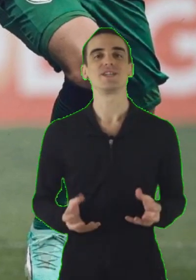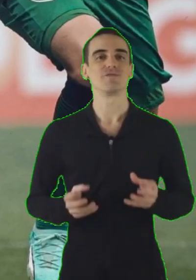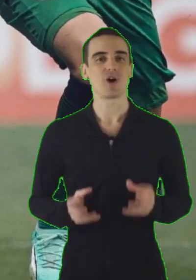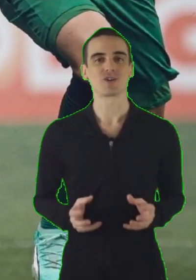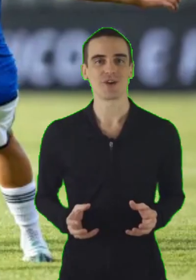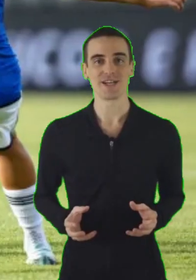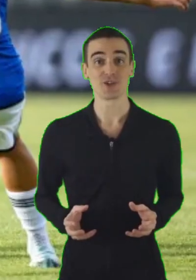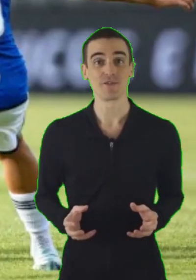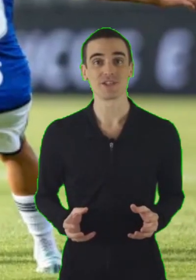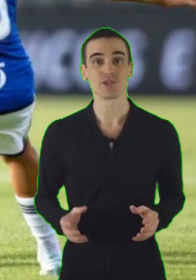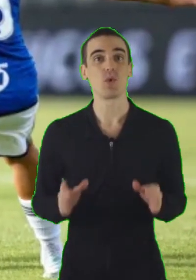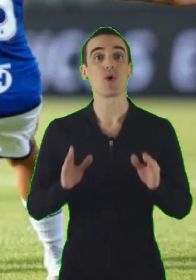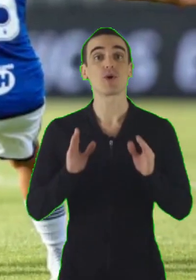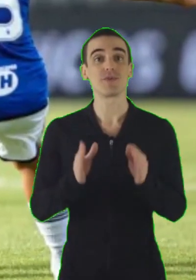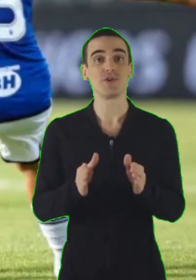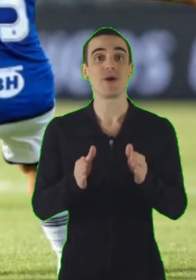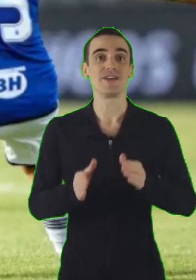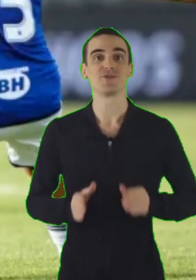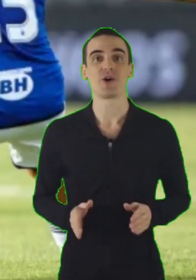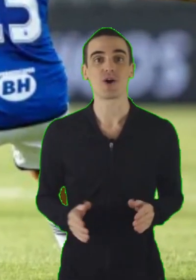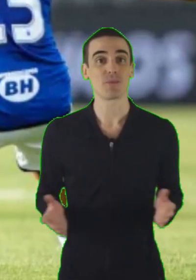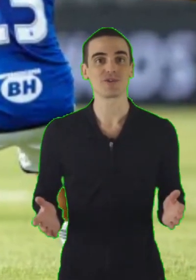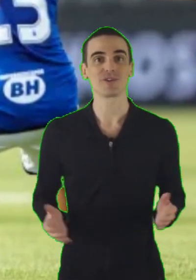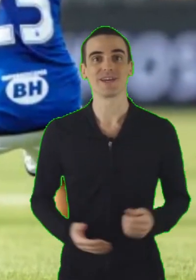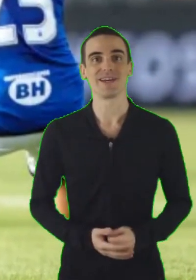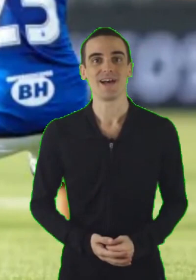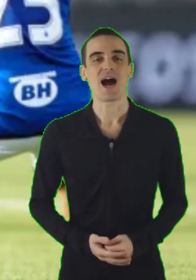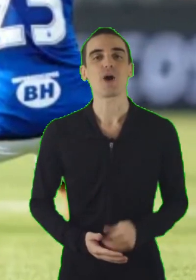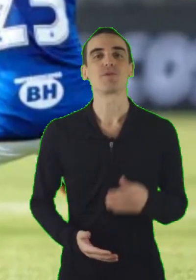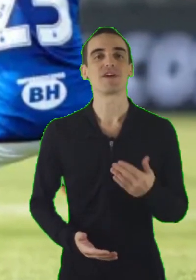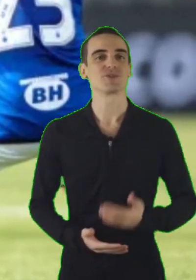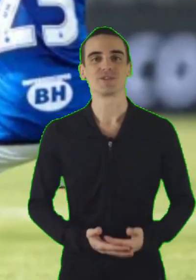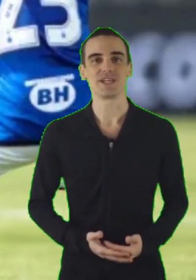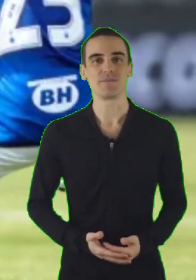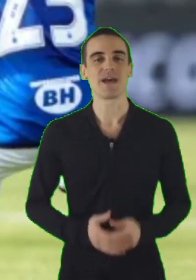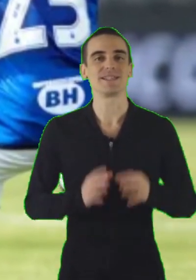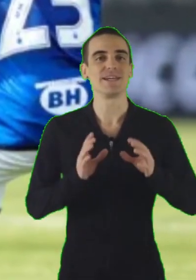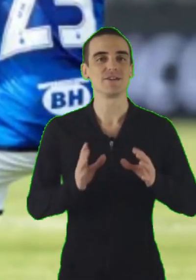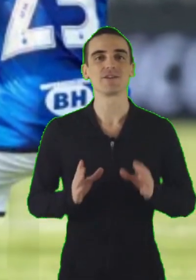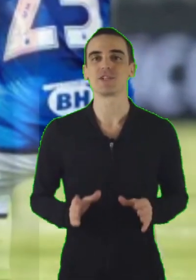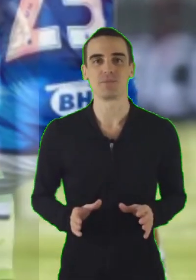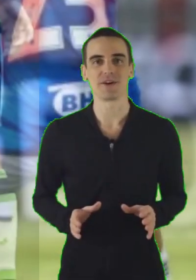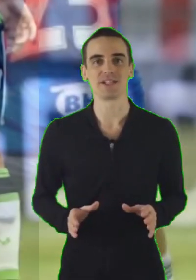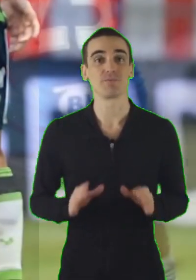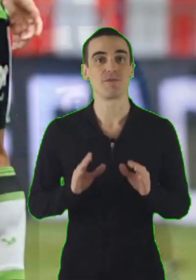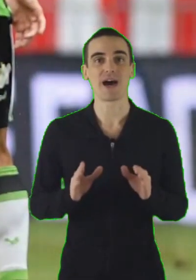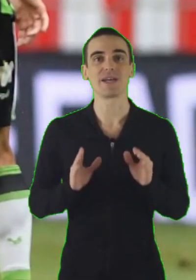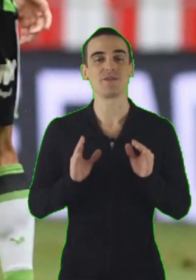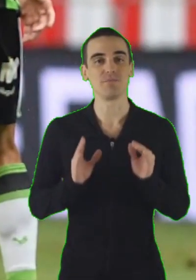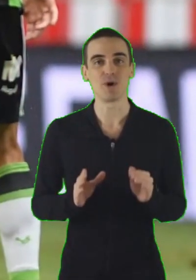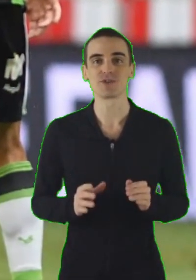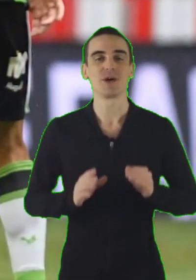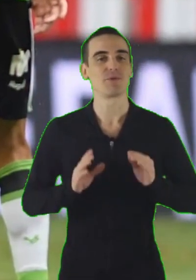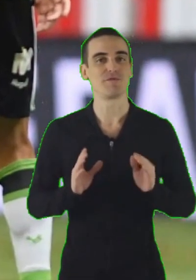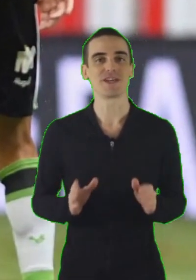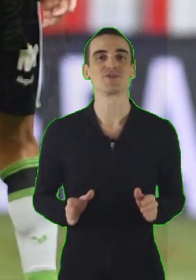5 e outra de 4 jogadores. O Cruzeiro não empilhava oportunidades, com alguma dificuldade natural diante de um adversário com estilo de jogo